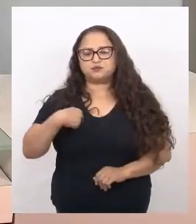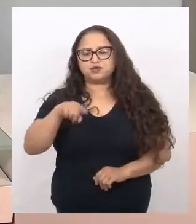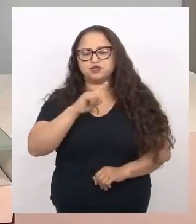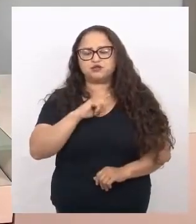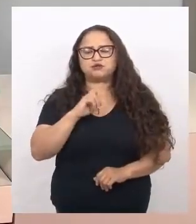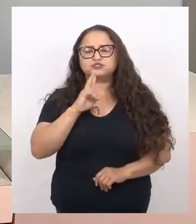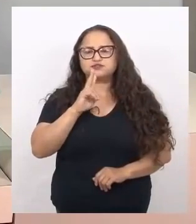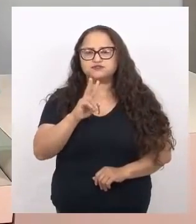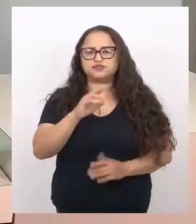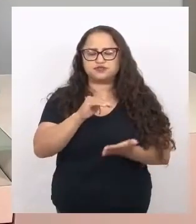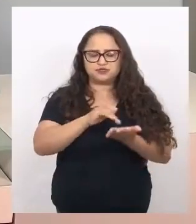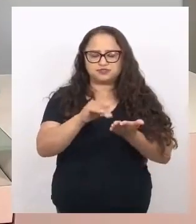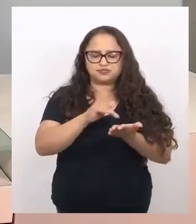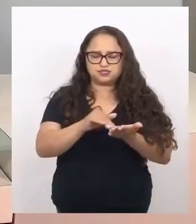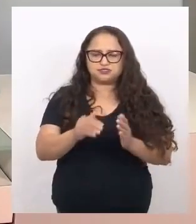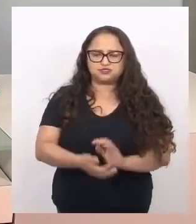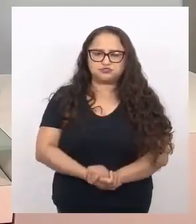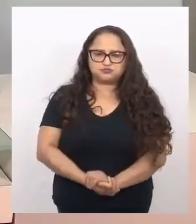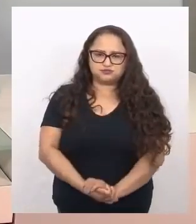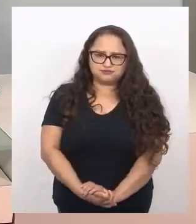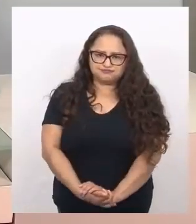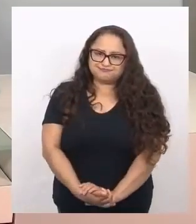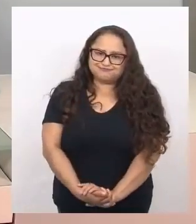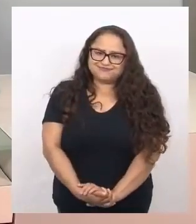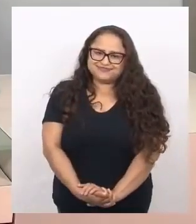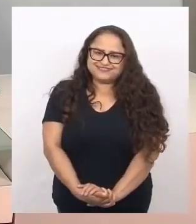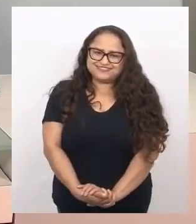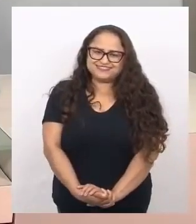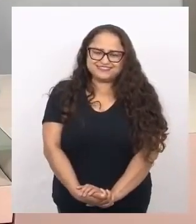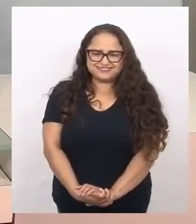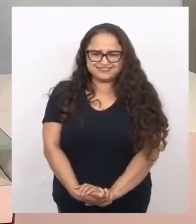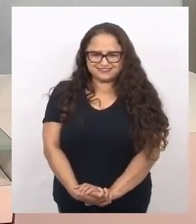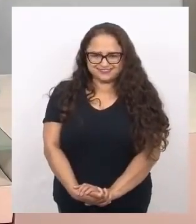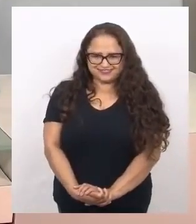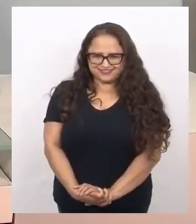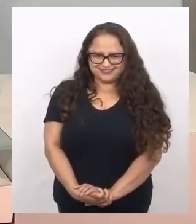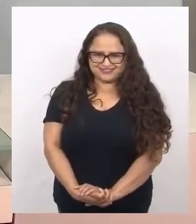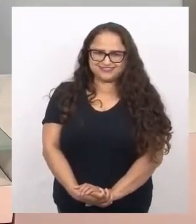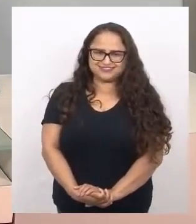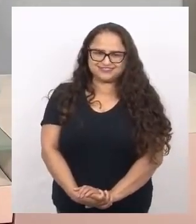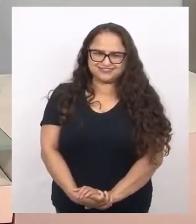acessar a sede. Vai ser